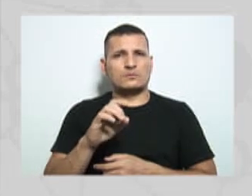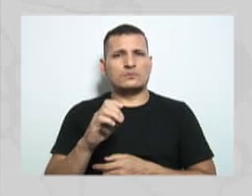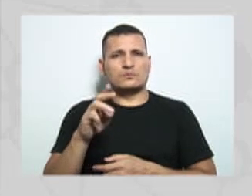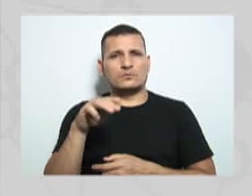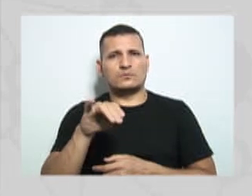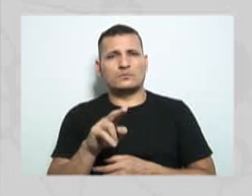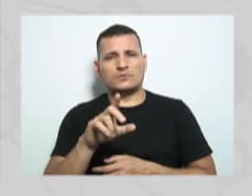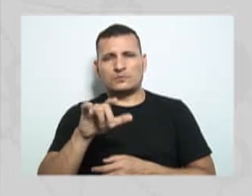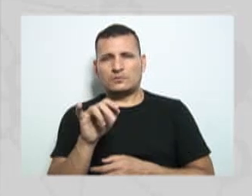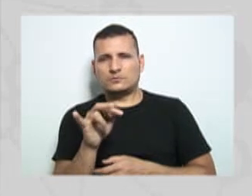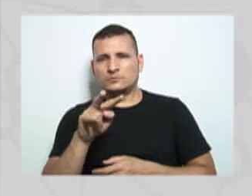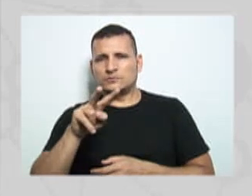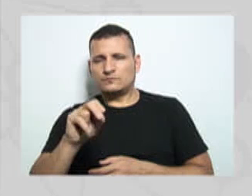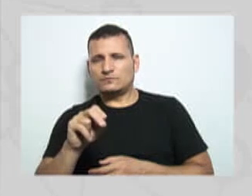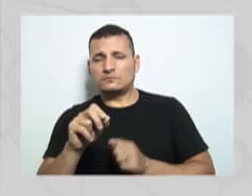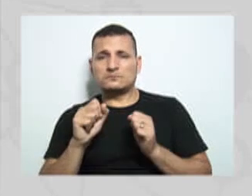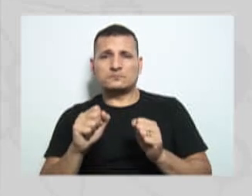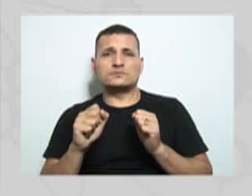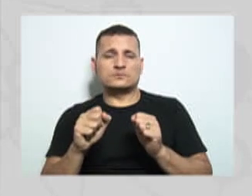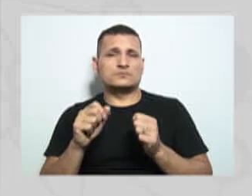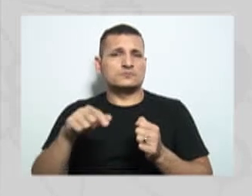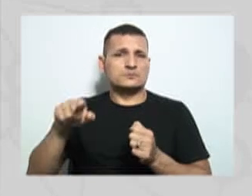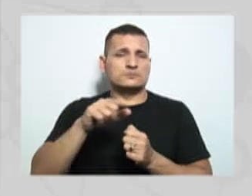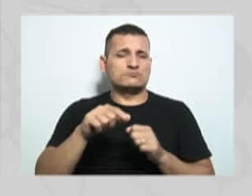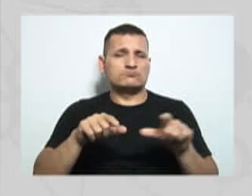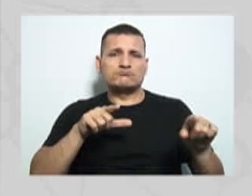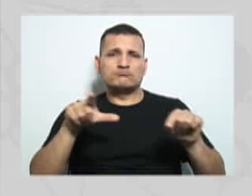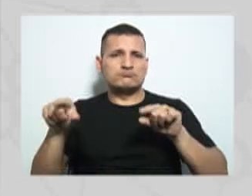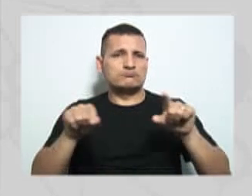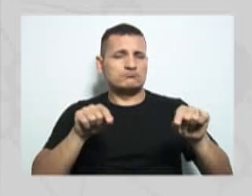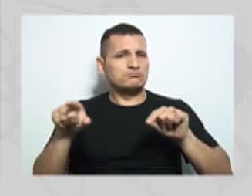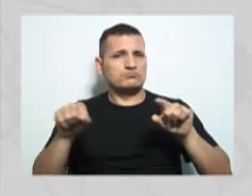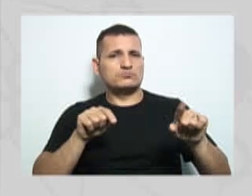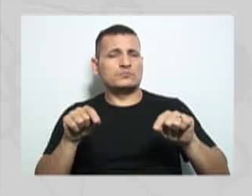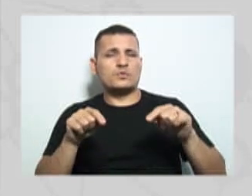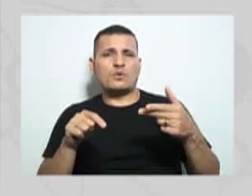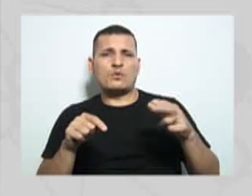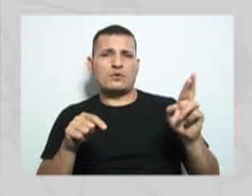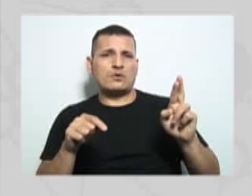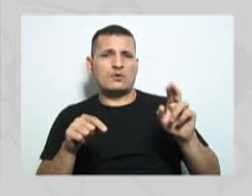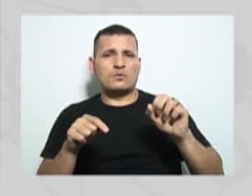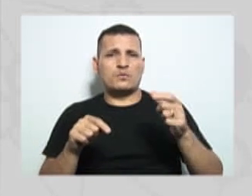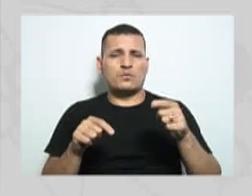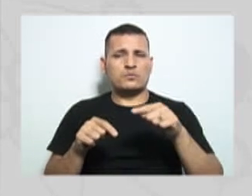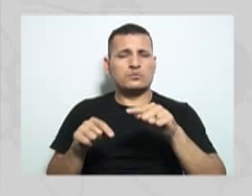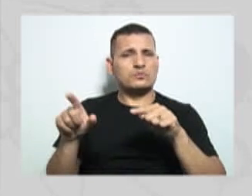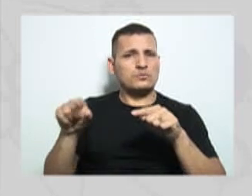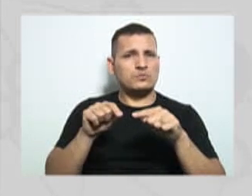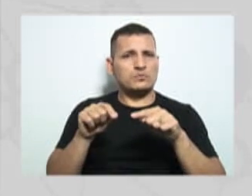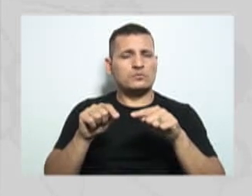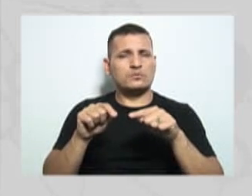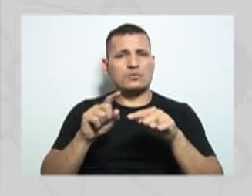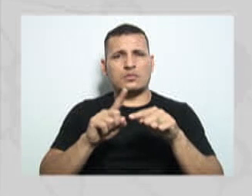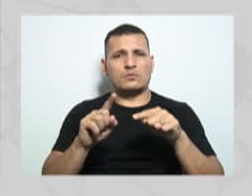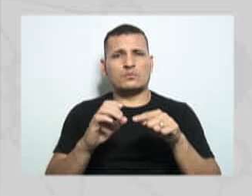pode ser que você faça uma opção por ser lucro real, porque para você, com relação aos créditos, seja